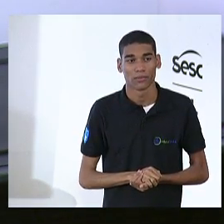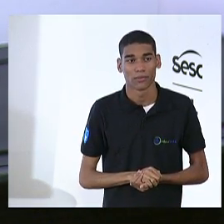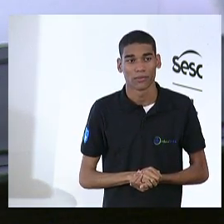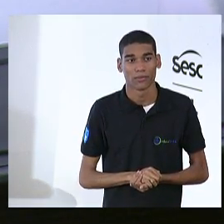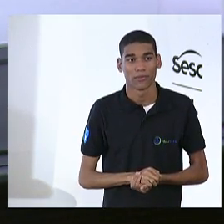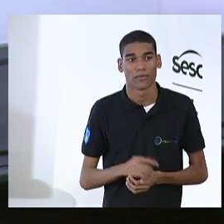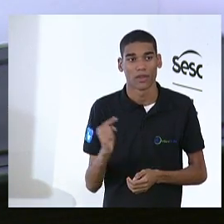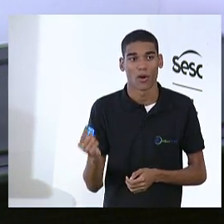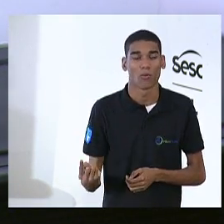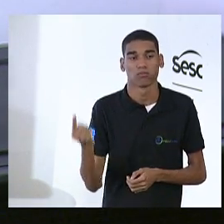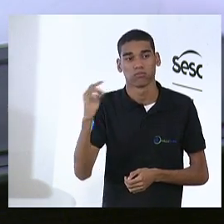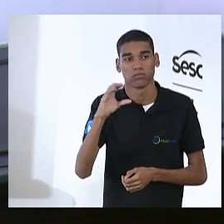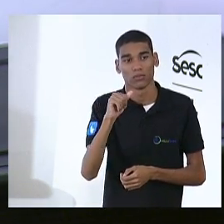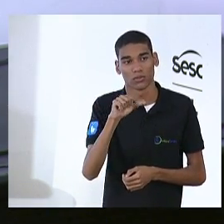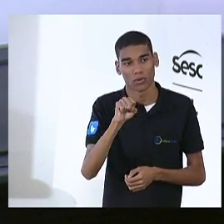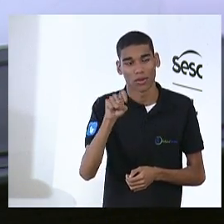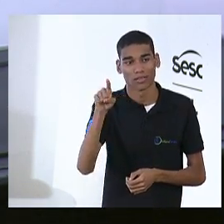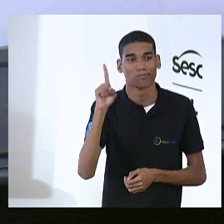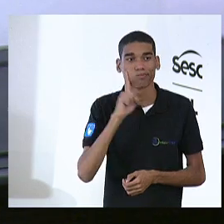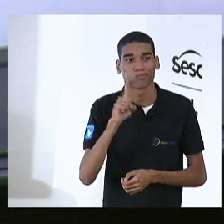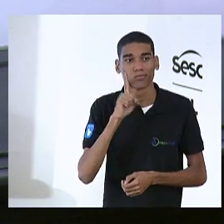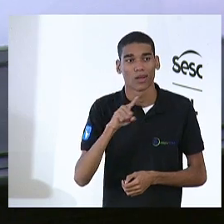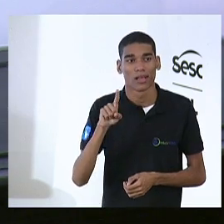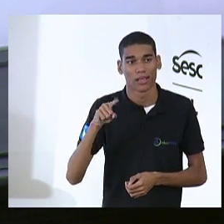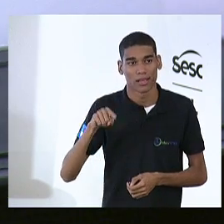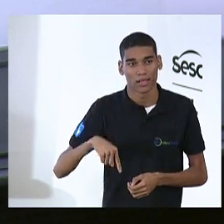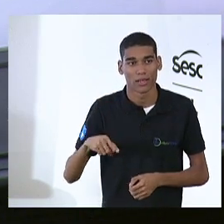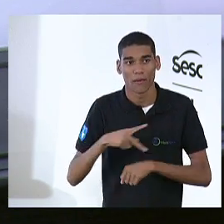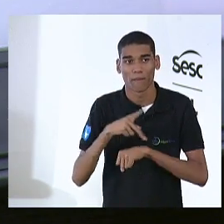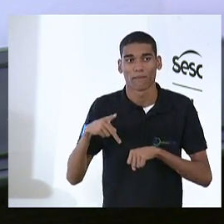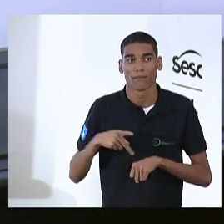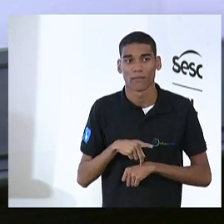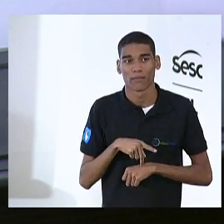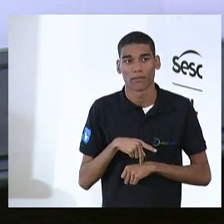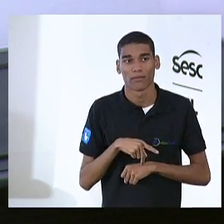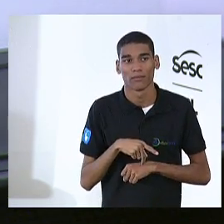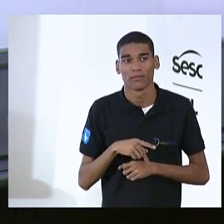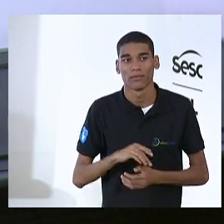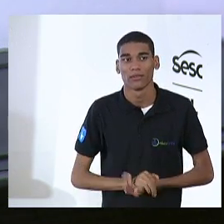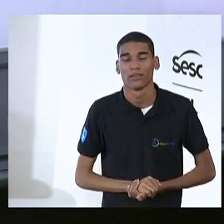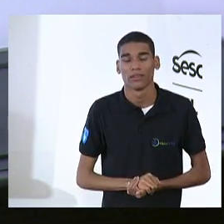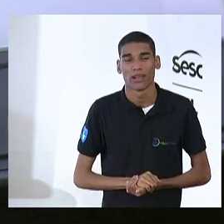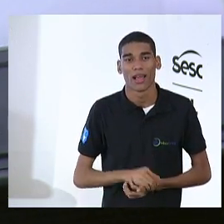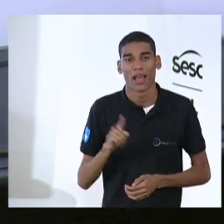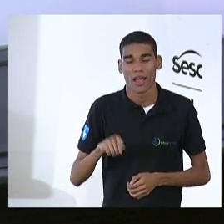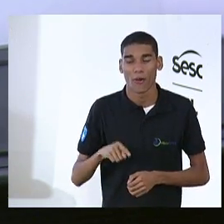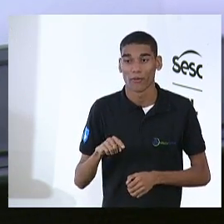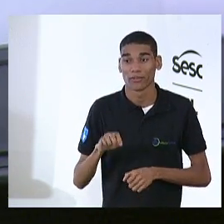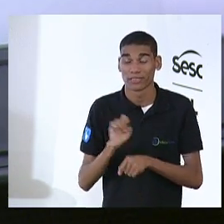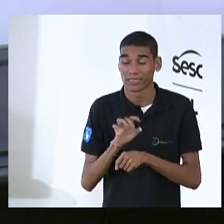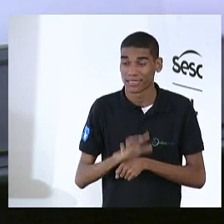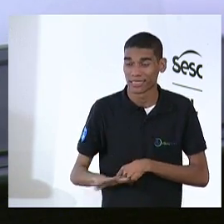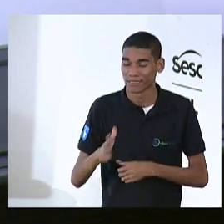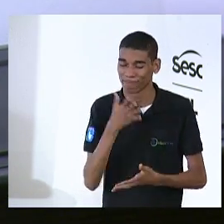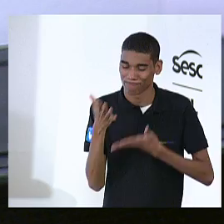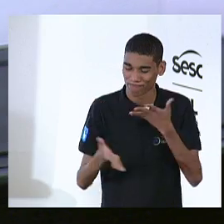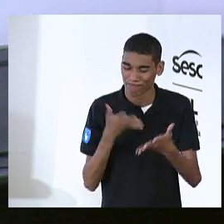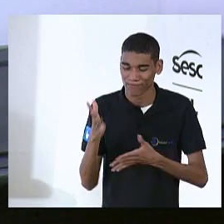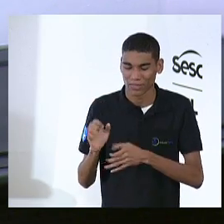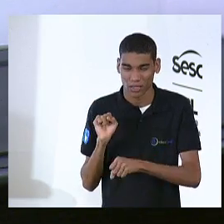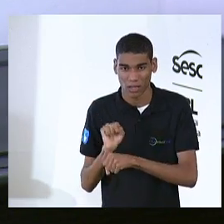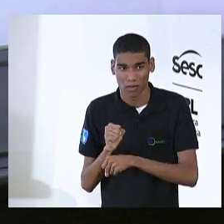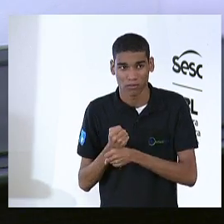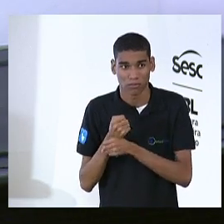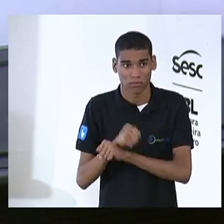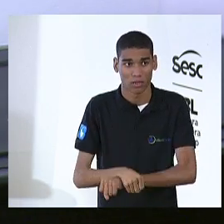É o único caso, além dos Estados Unidos, de um país, de um Estado nacional que reiterou a escravidão, a